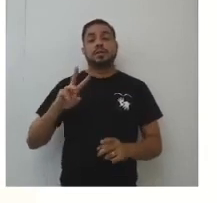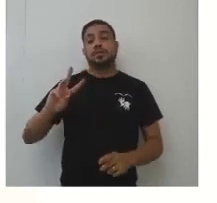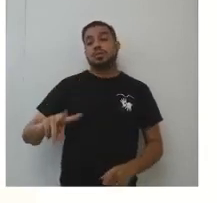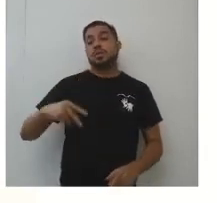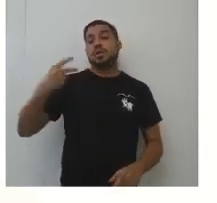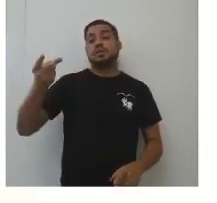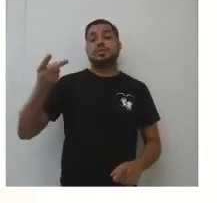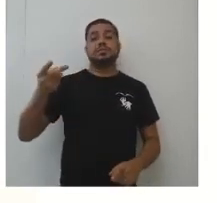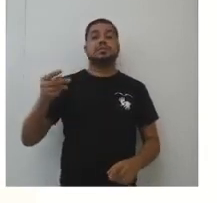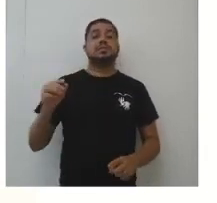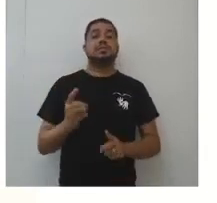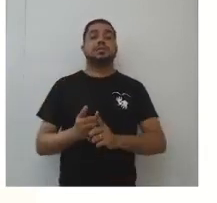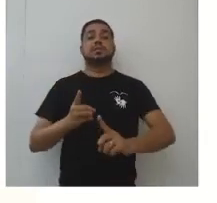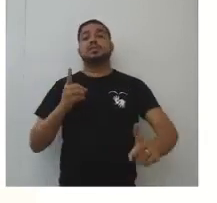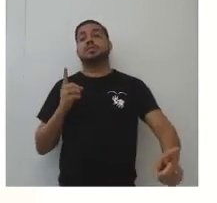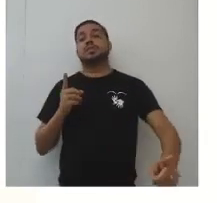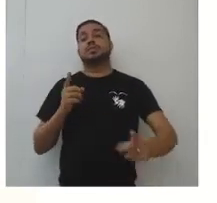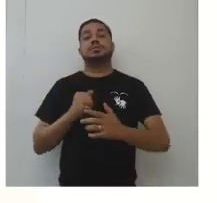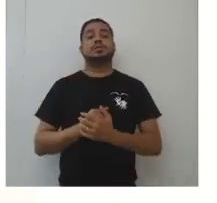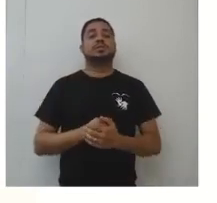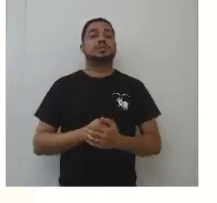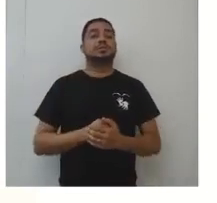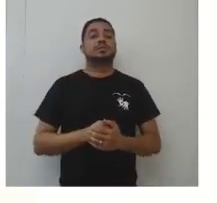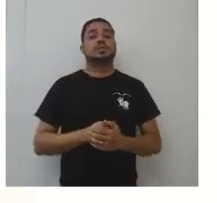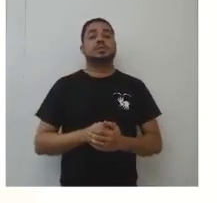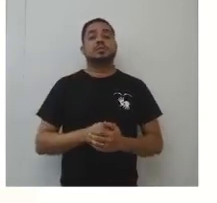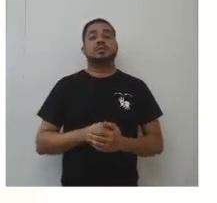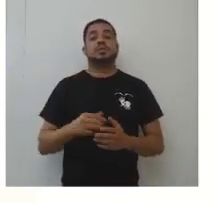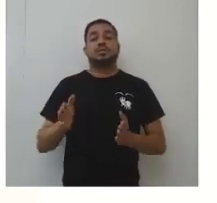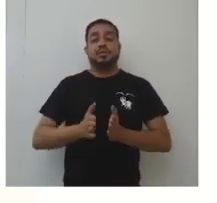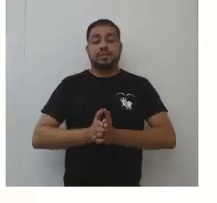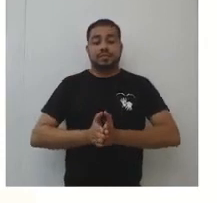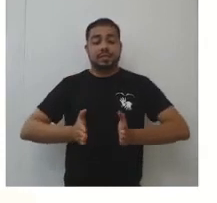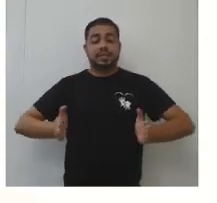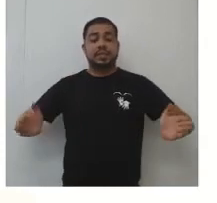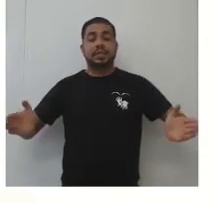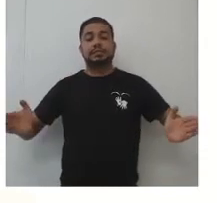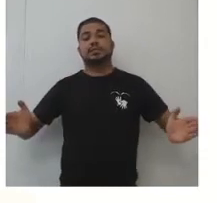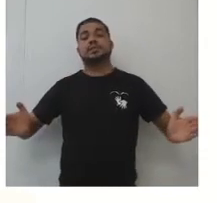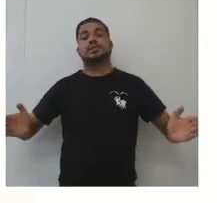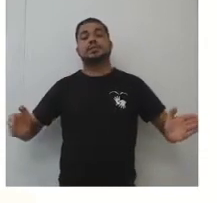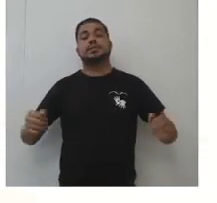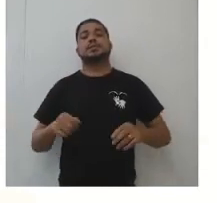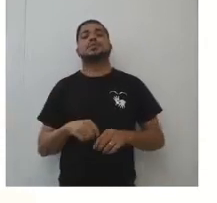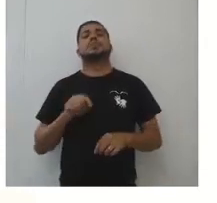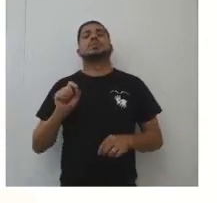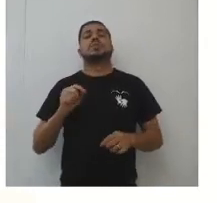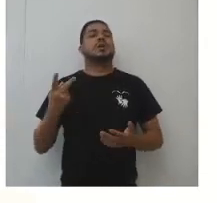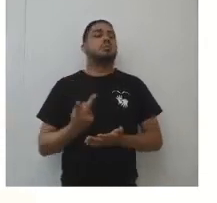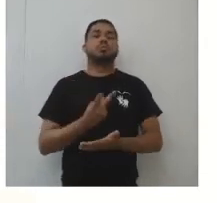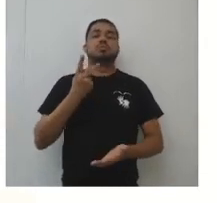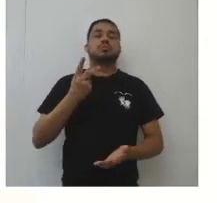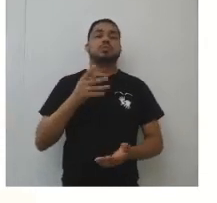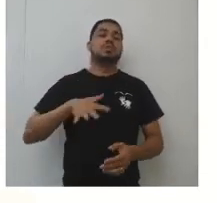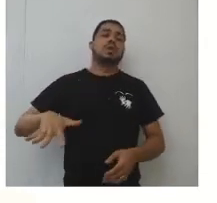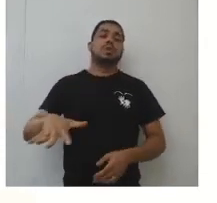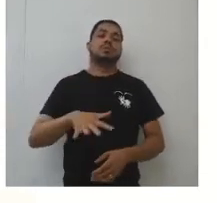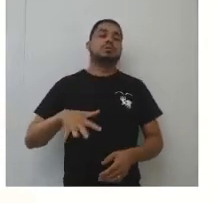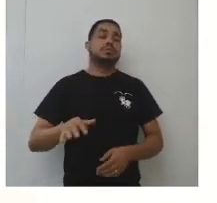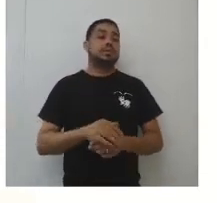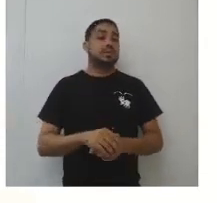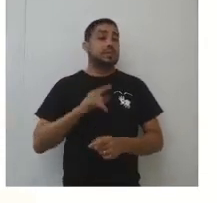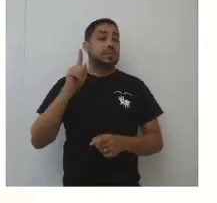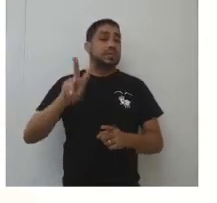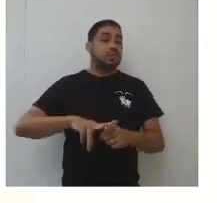Dobrando-se a distância por meio do afastamento da carga, o que acontece com o campo? Você